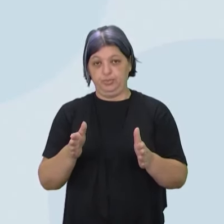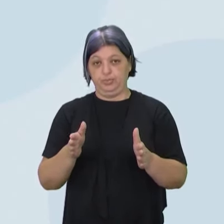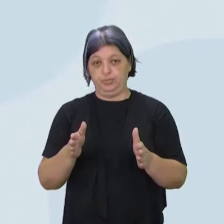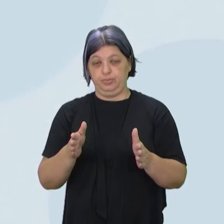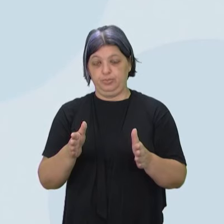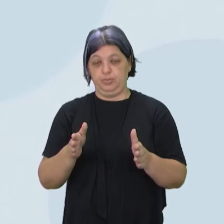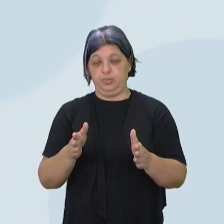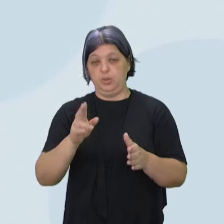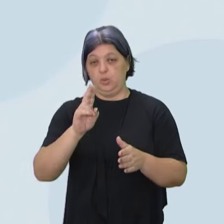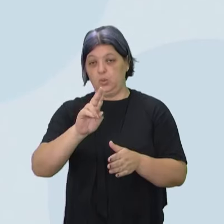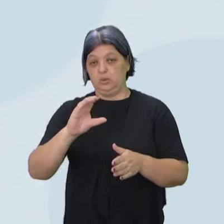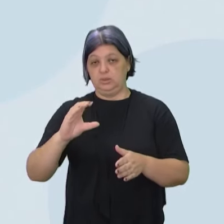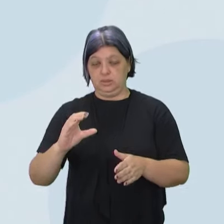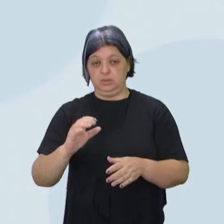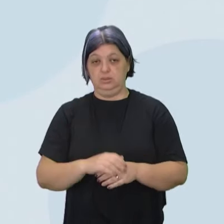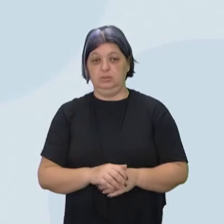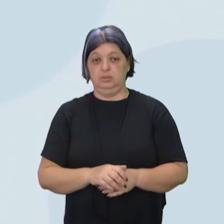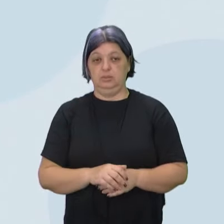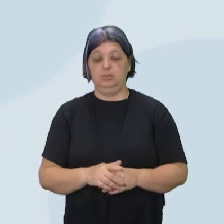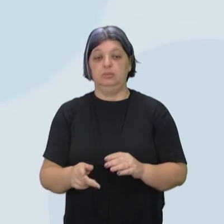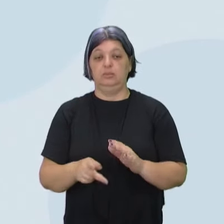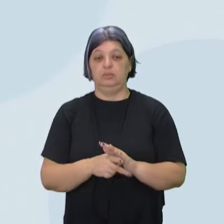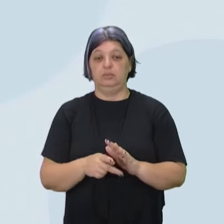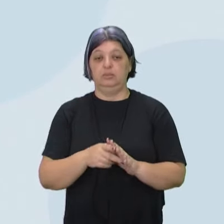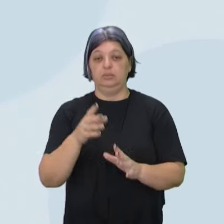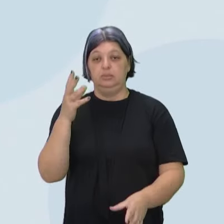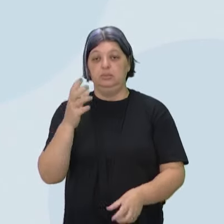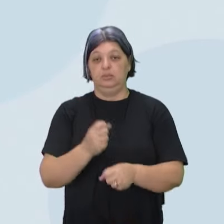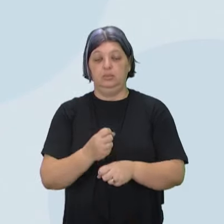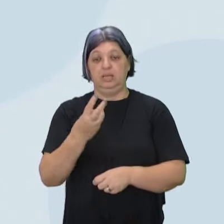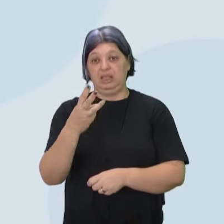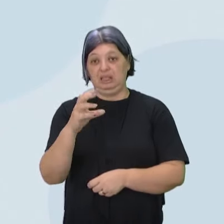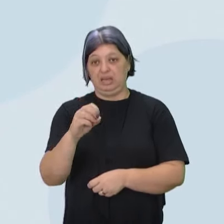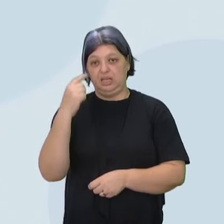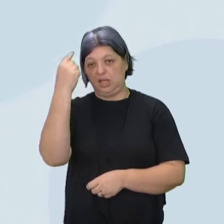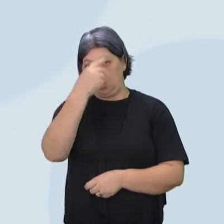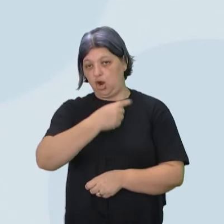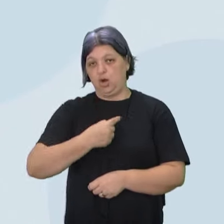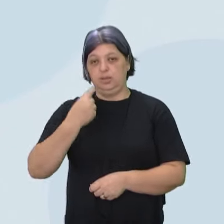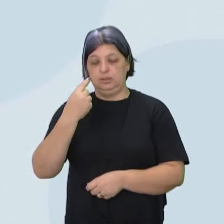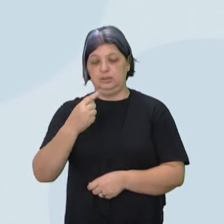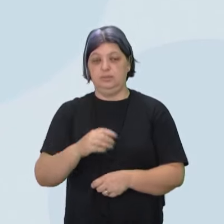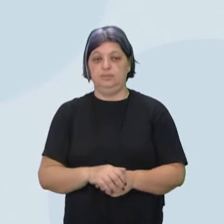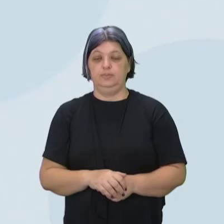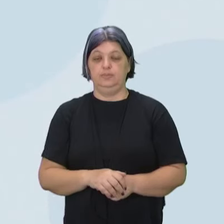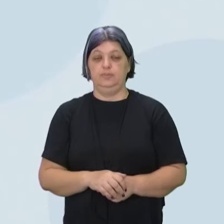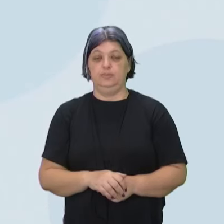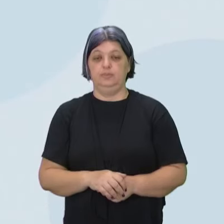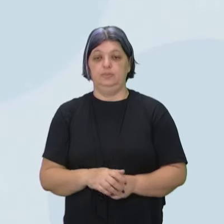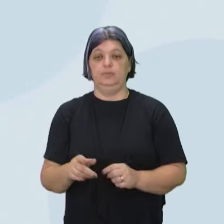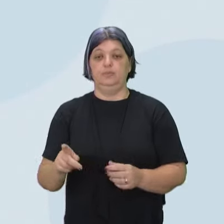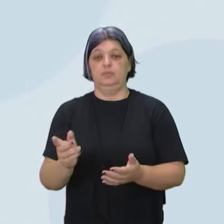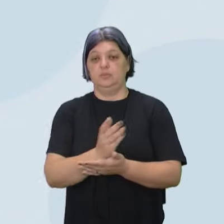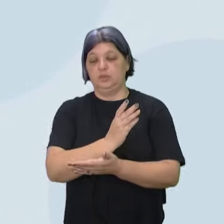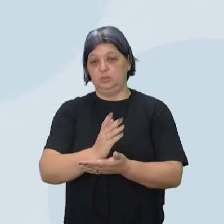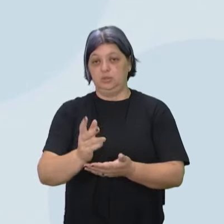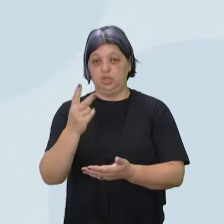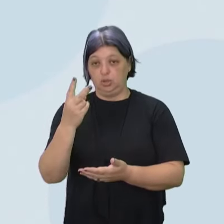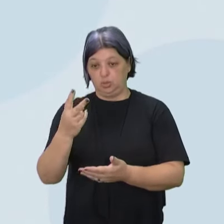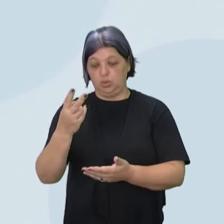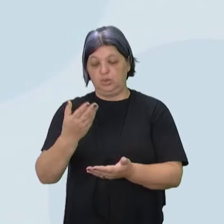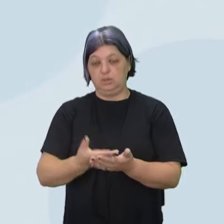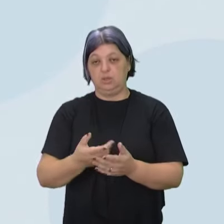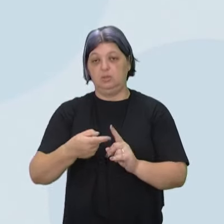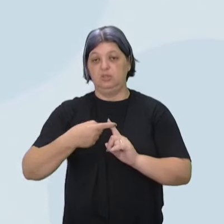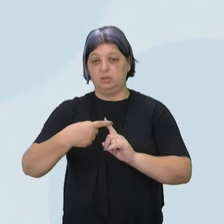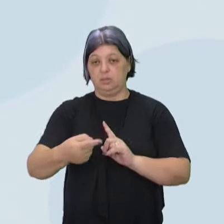dessa unidade curricular. Ela é constituída aí de 30 horas, ela é distribuída em 2 aulas semanais. Quais